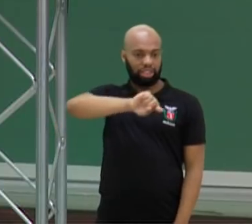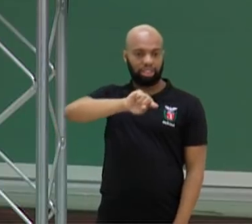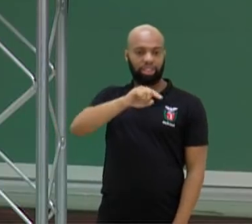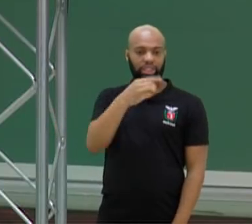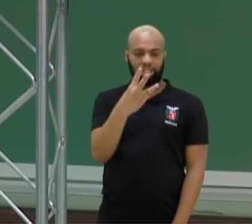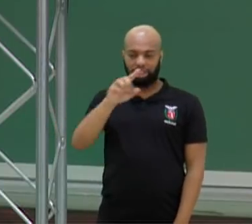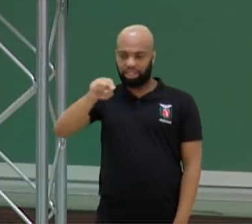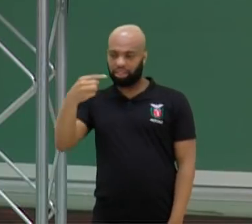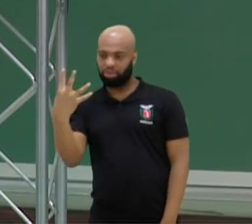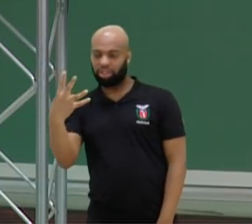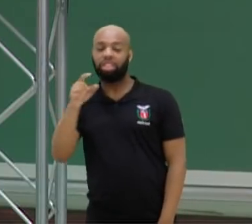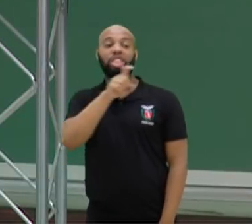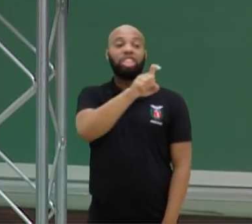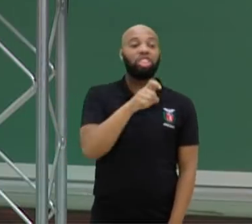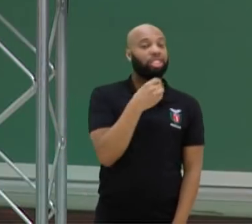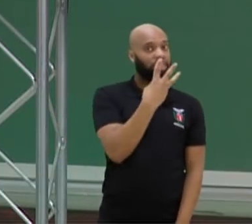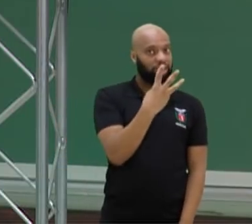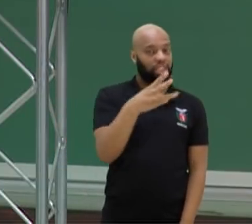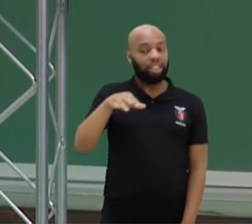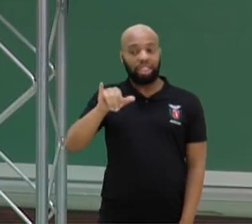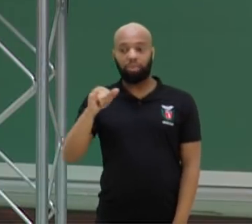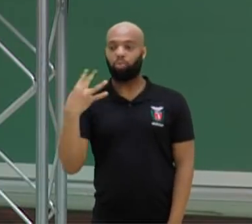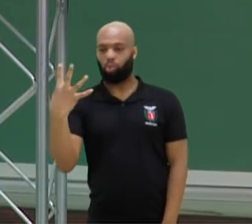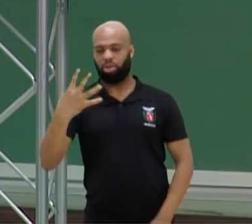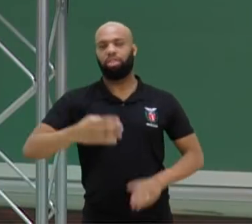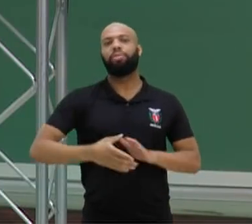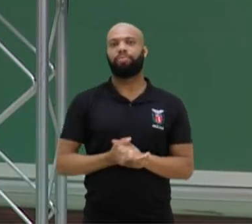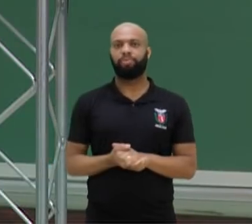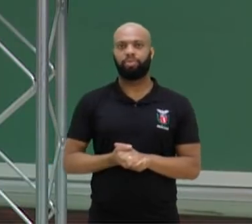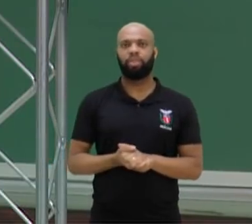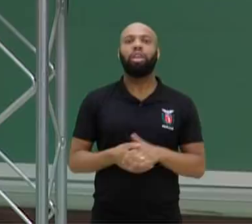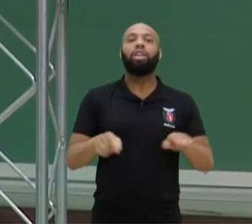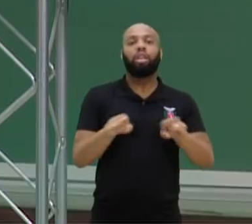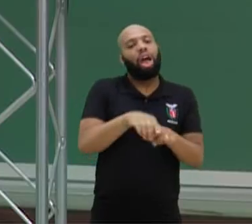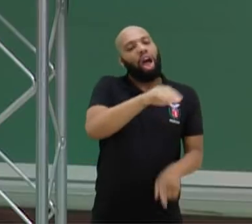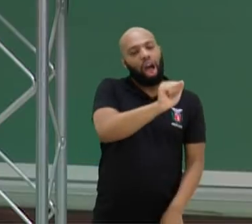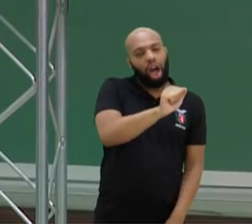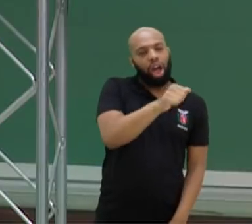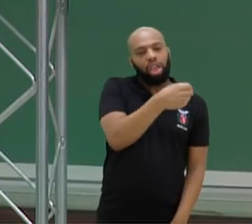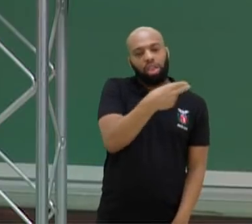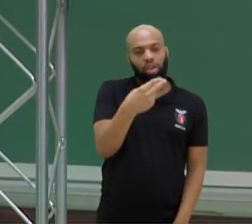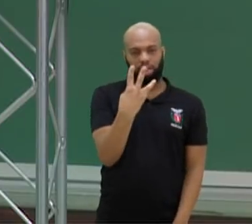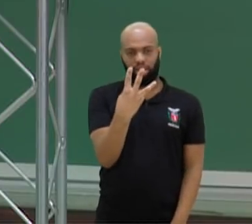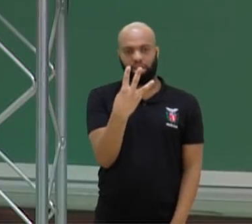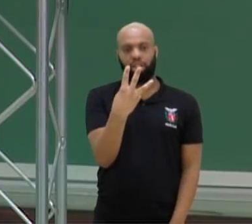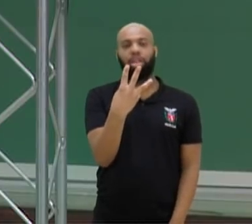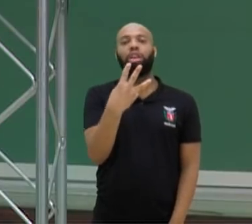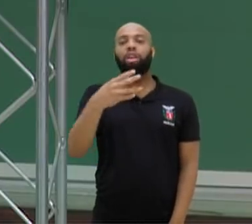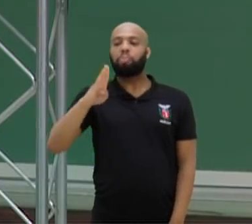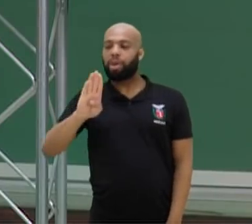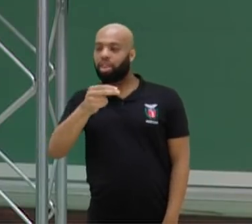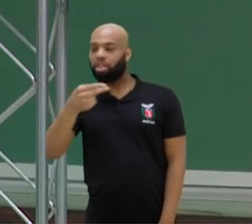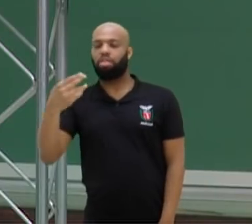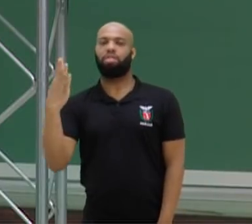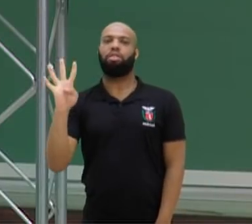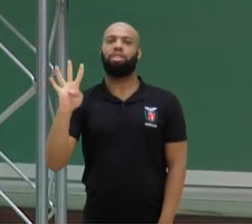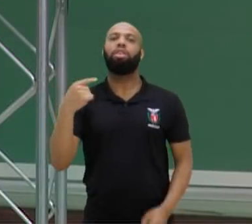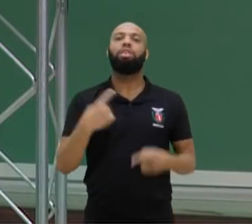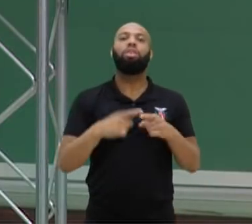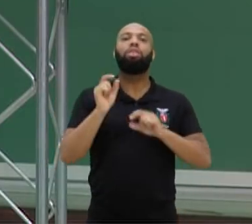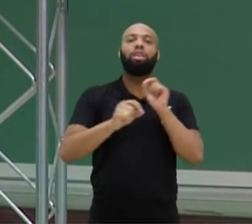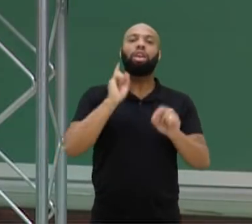X igual a 3, y igual a 4. Ou A igual a 3, B igual a 4, porque a gente está falando da coordenada